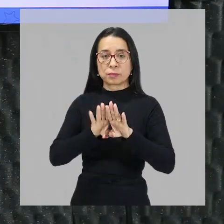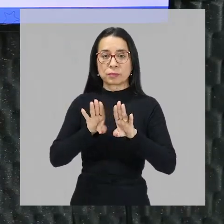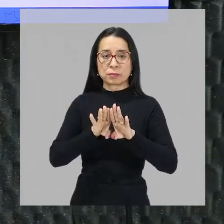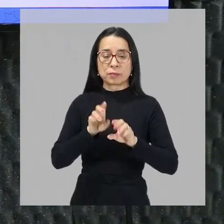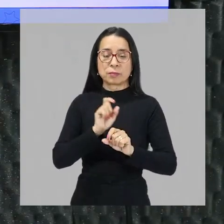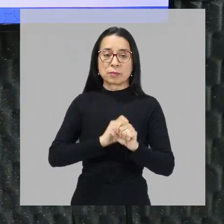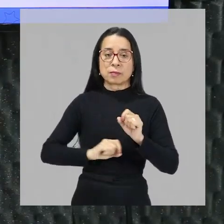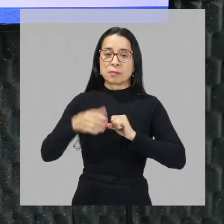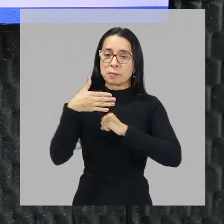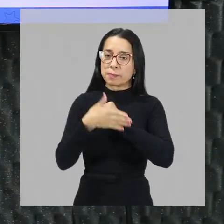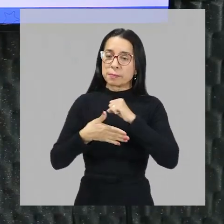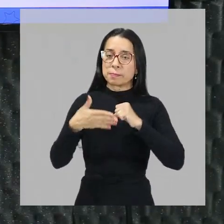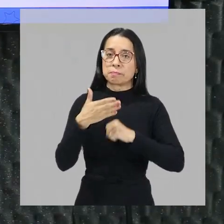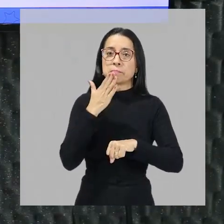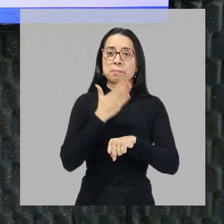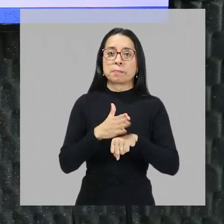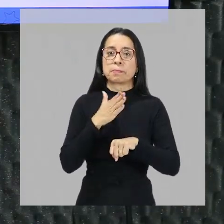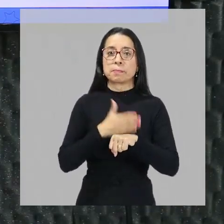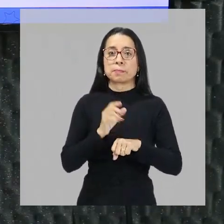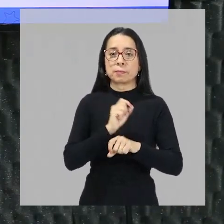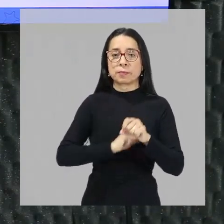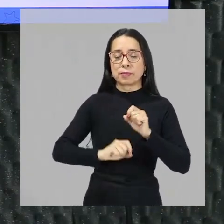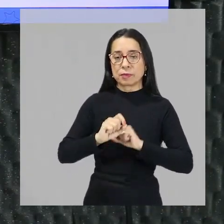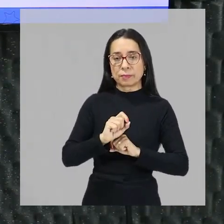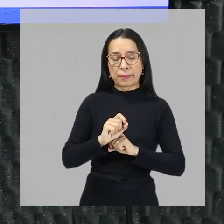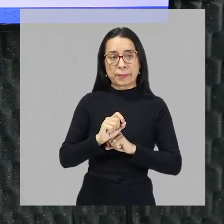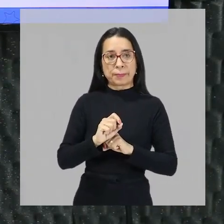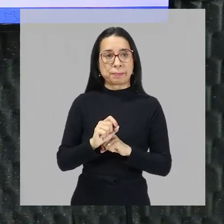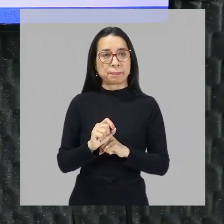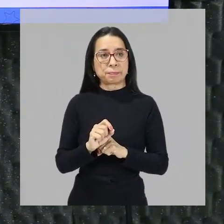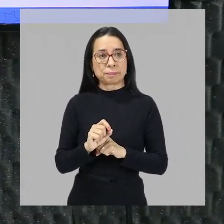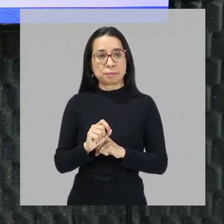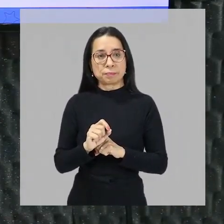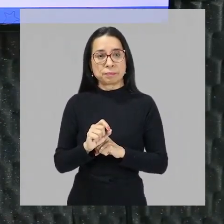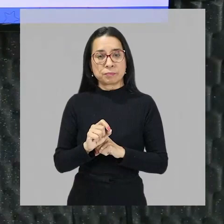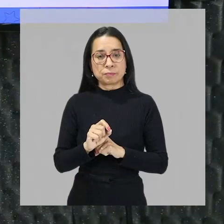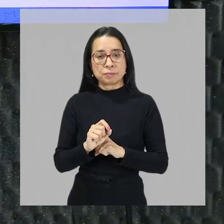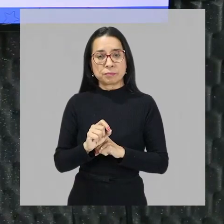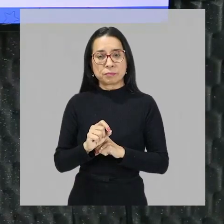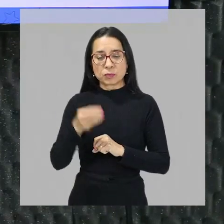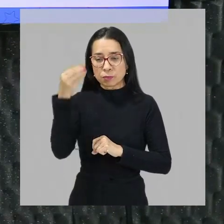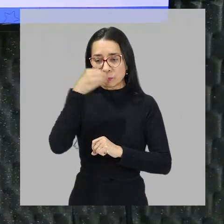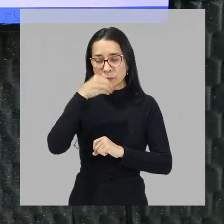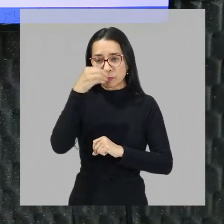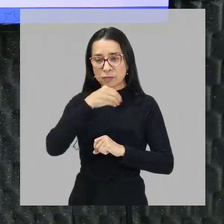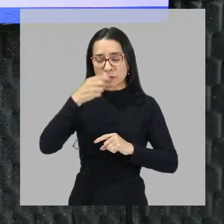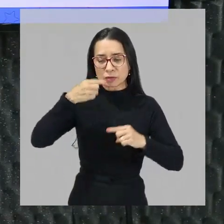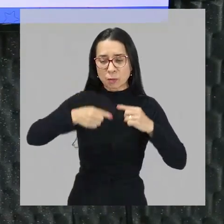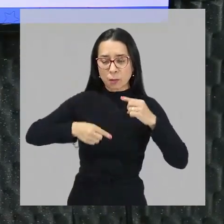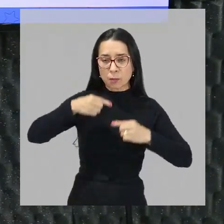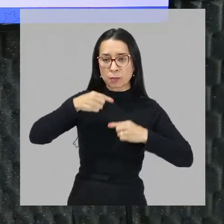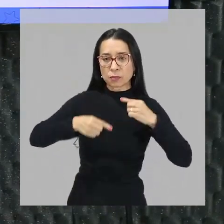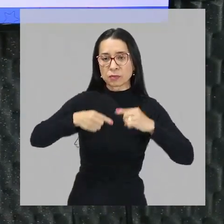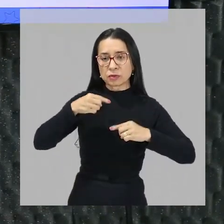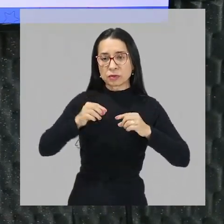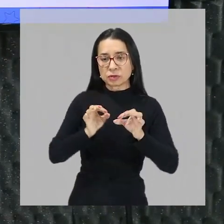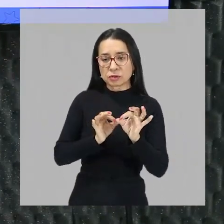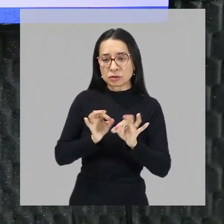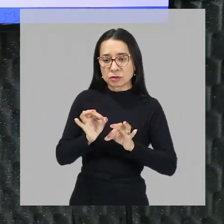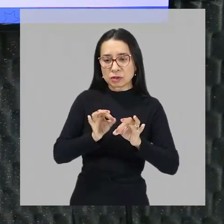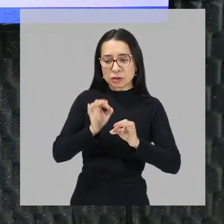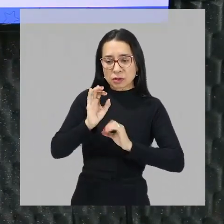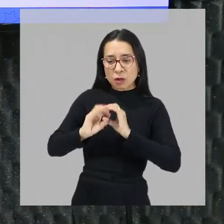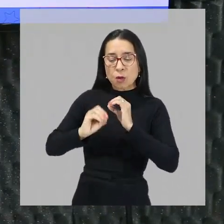quê? Praticamente de uma incipiente, de uma frágil política de geração de emprego e